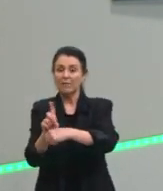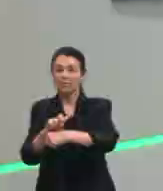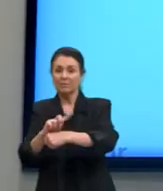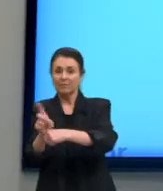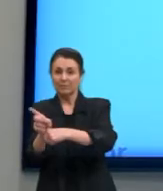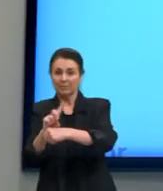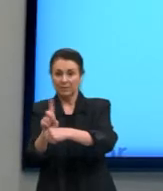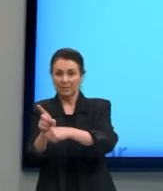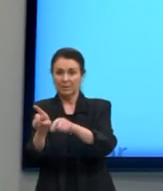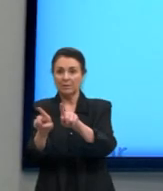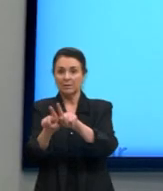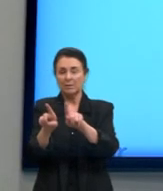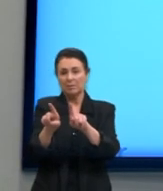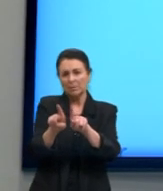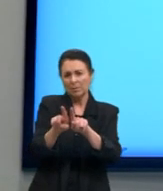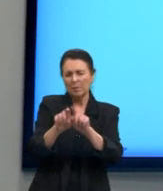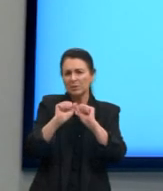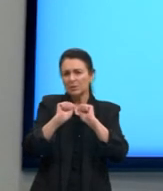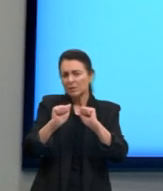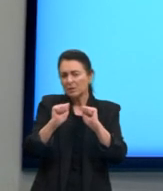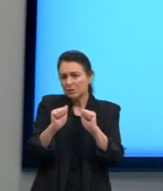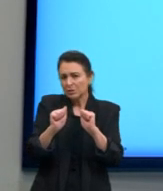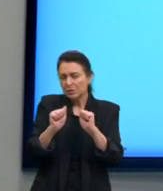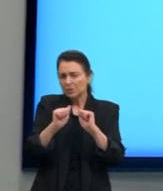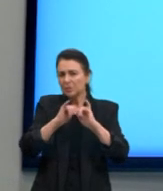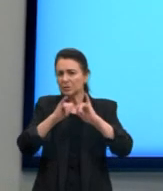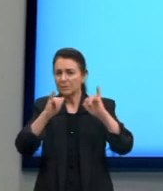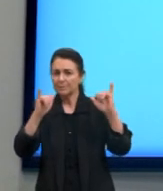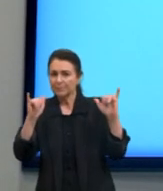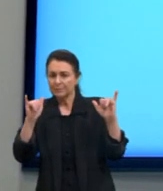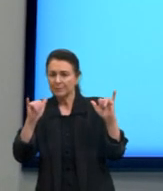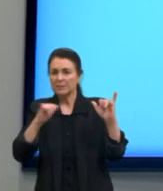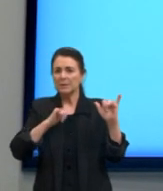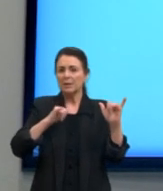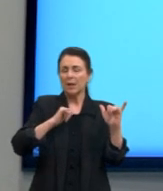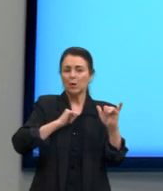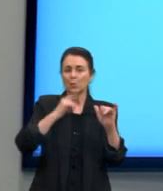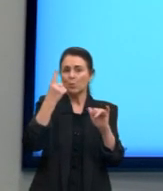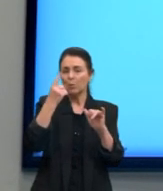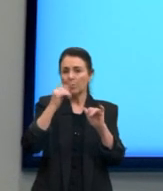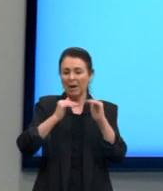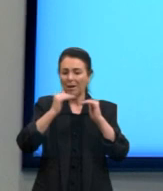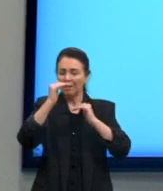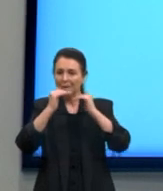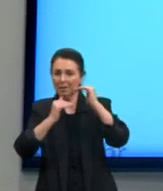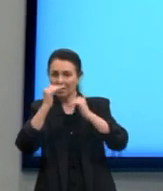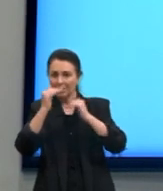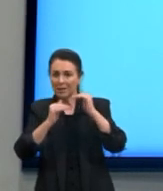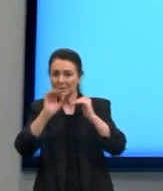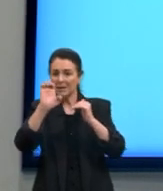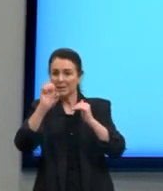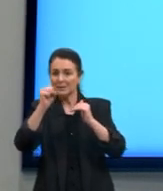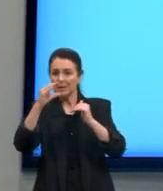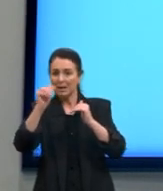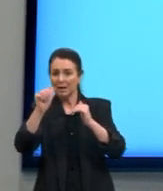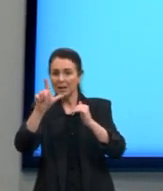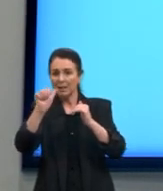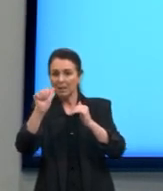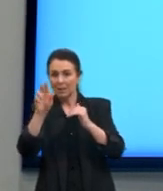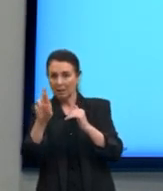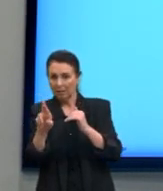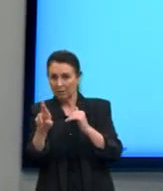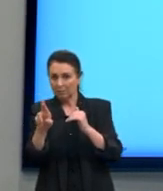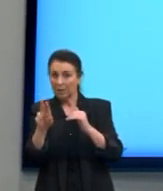também pode ser dita como escalar então tomem cuidado né o exercício a questão ele vai dizer há uma grandeza escalar um a velocidade escalar